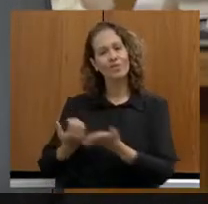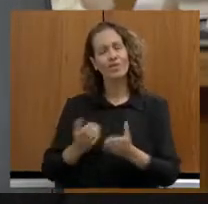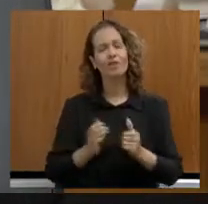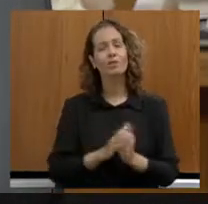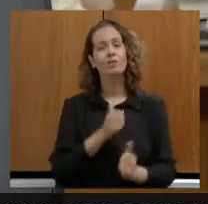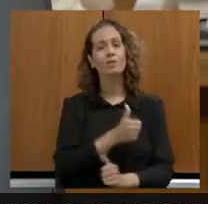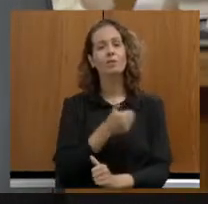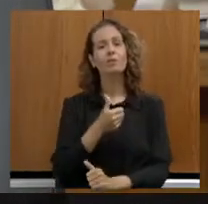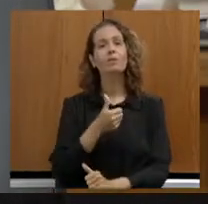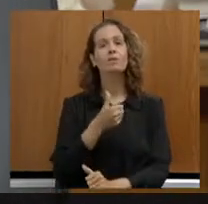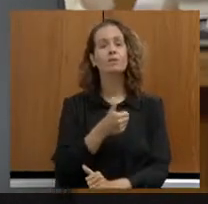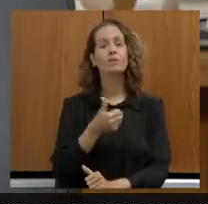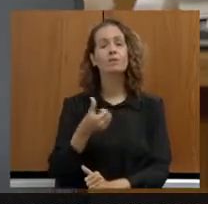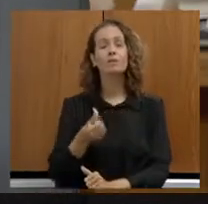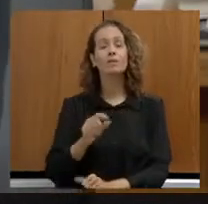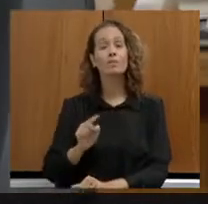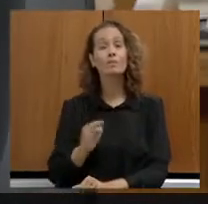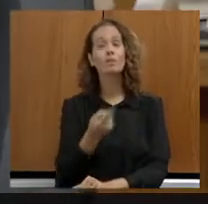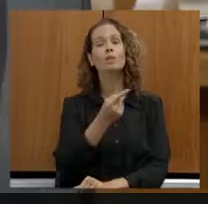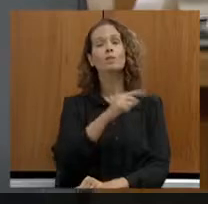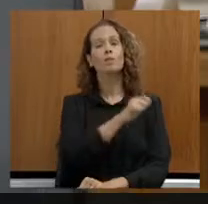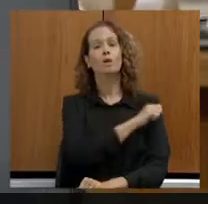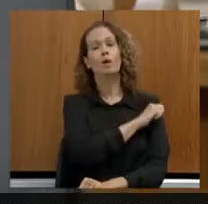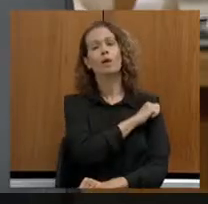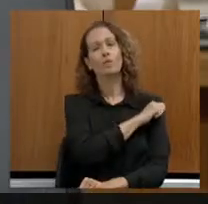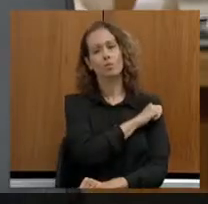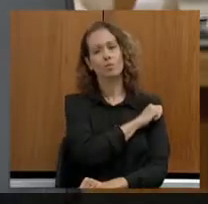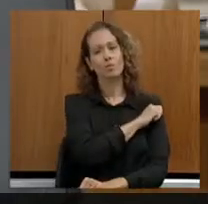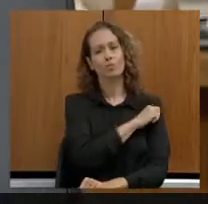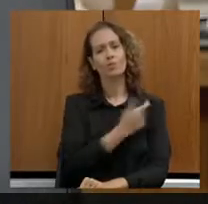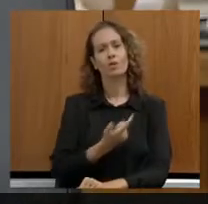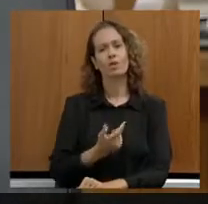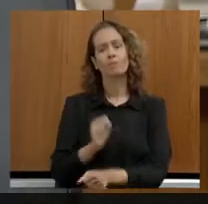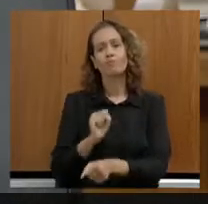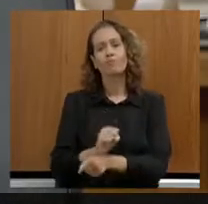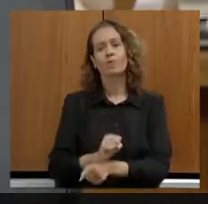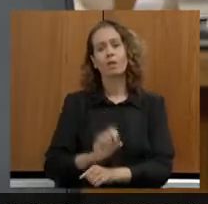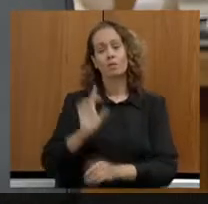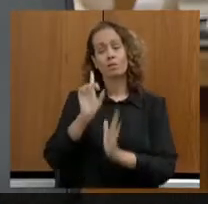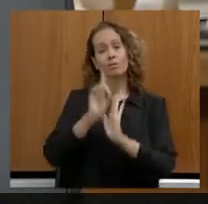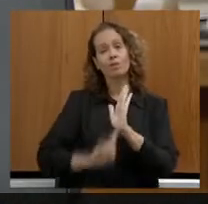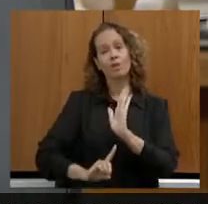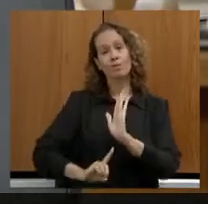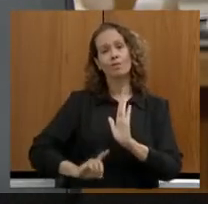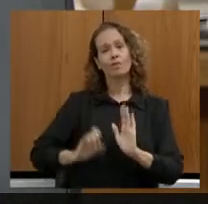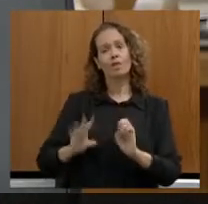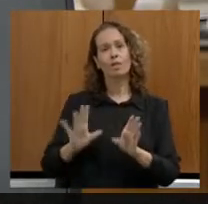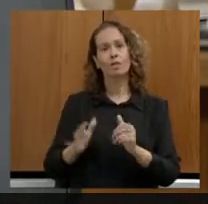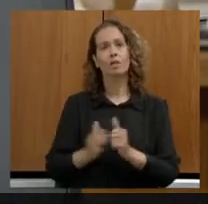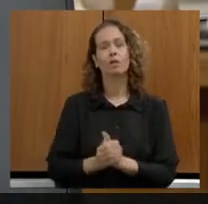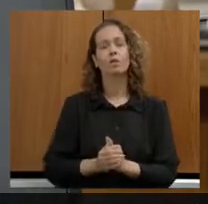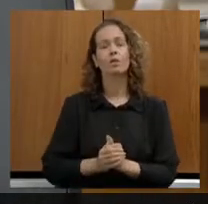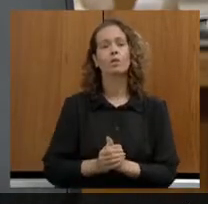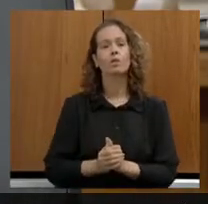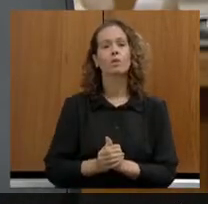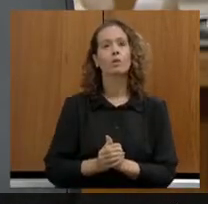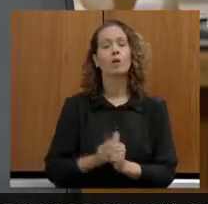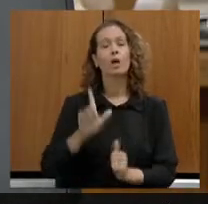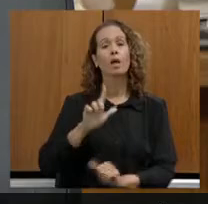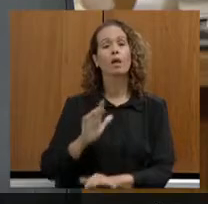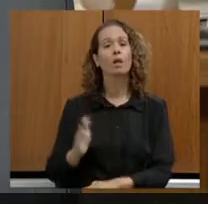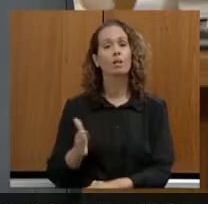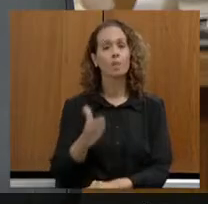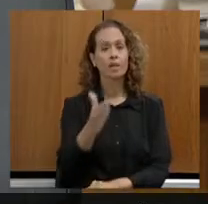116 mil estudantes mineiros ainda sem direito à educação Montalvânia Capitão Enéas lambari